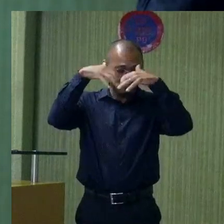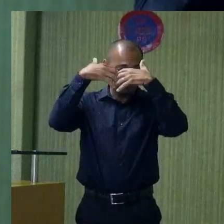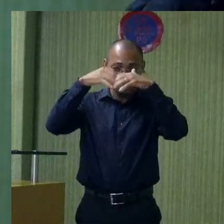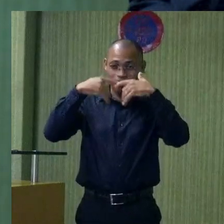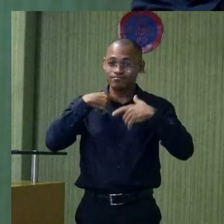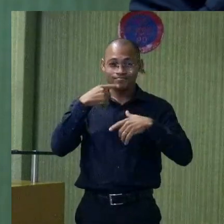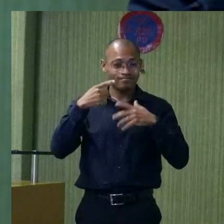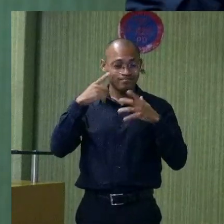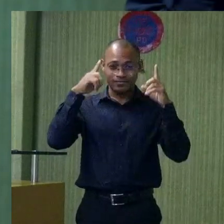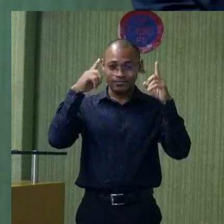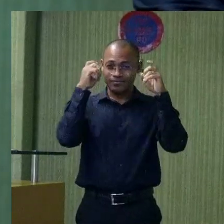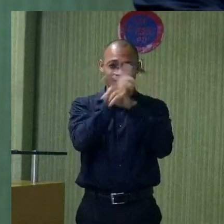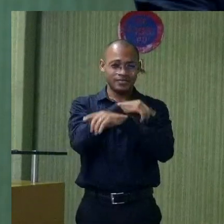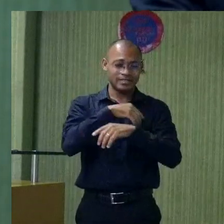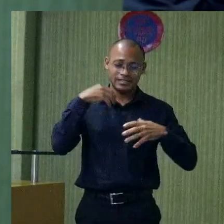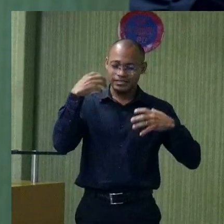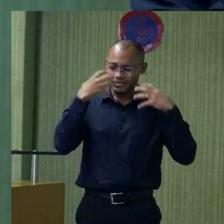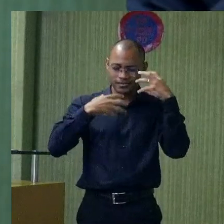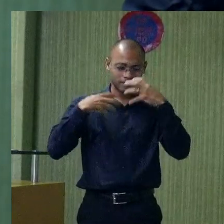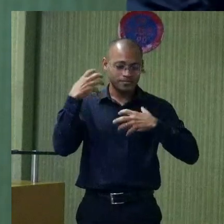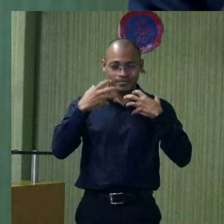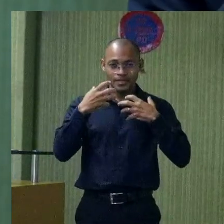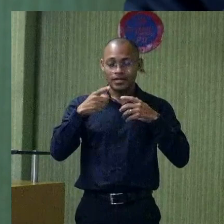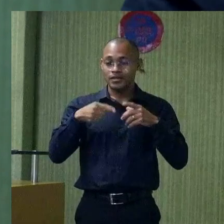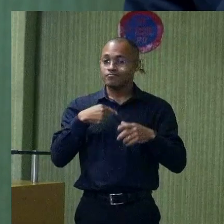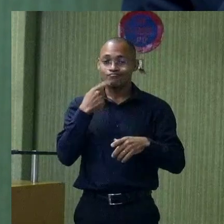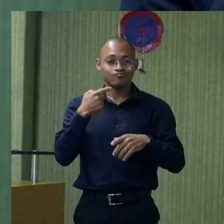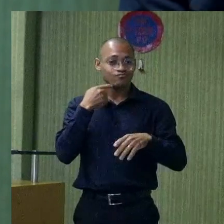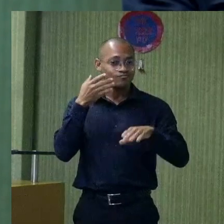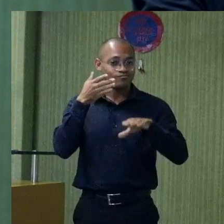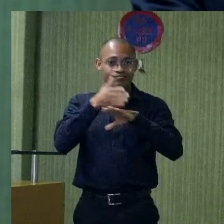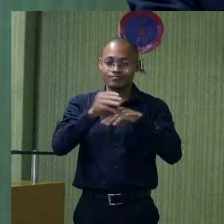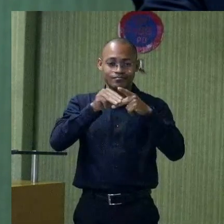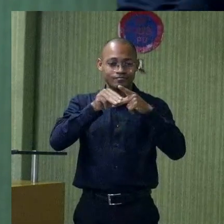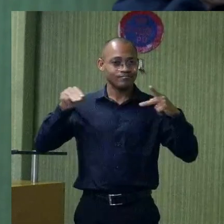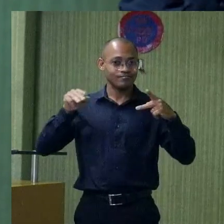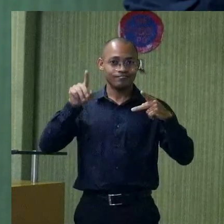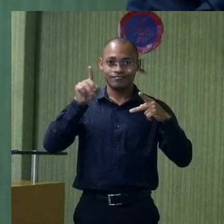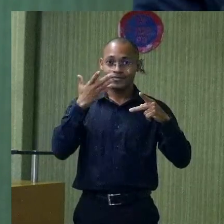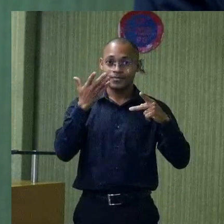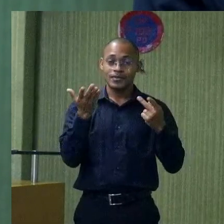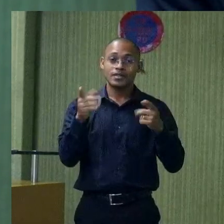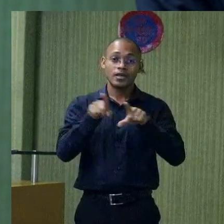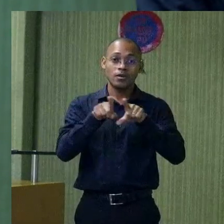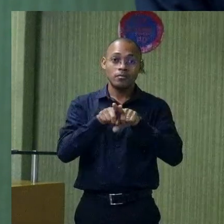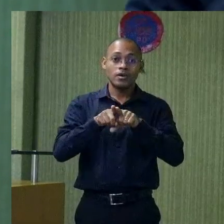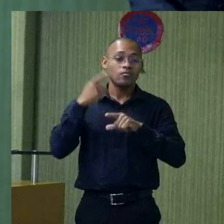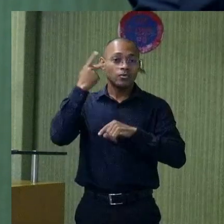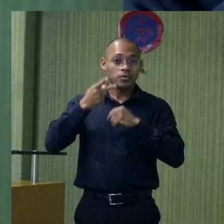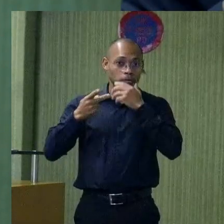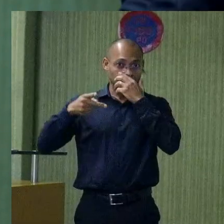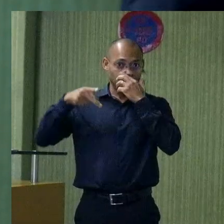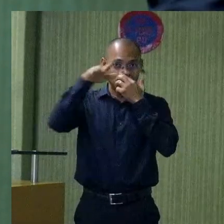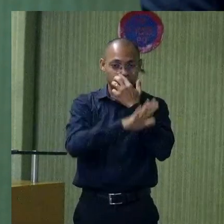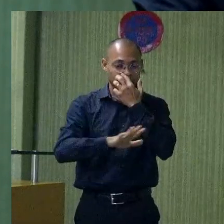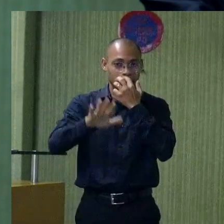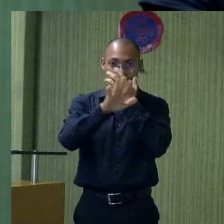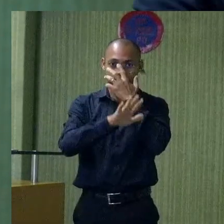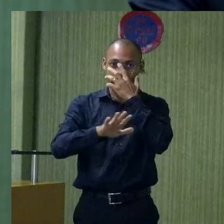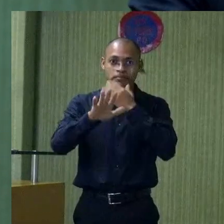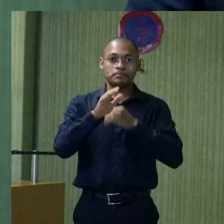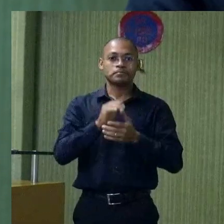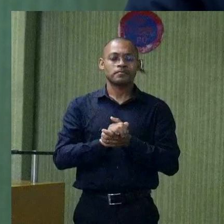sem poder entrar paraa nossa sede do Ministério Público O Procurador Geral eh